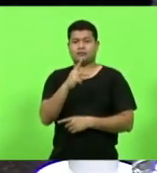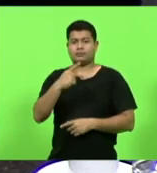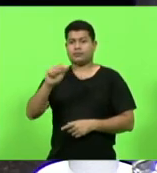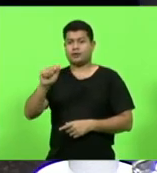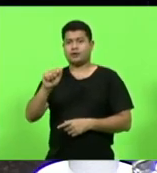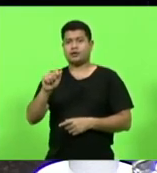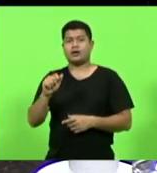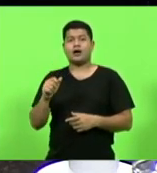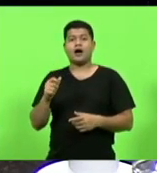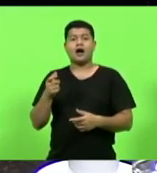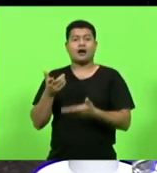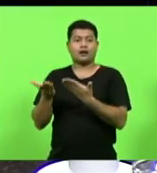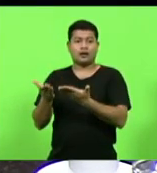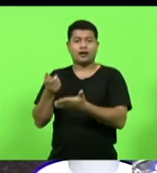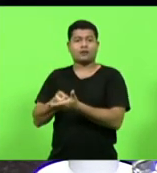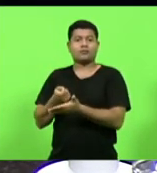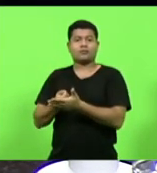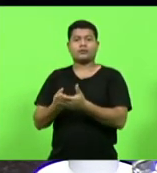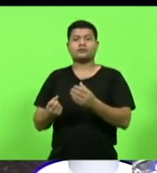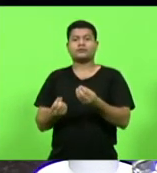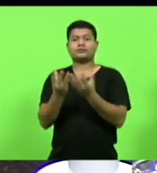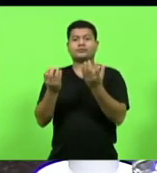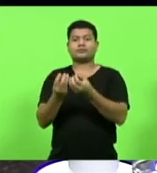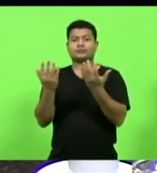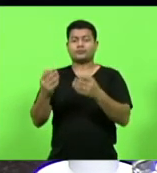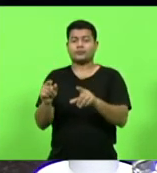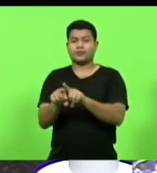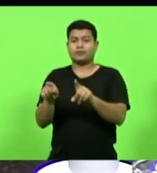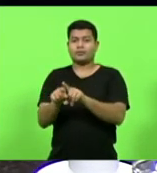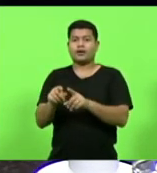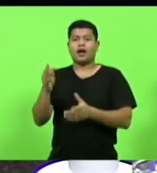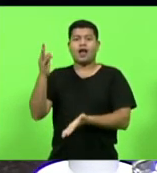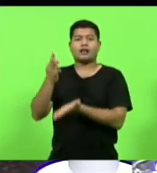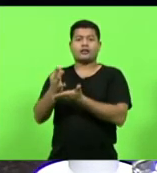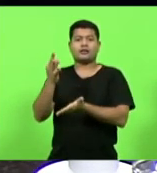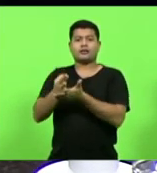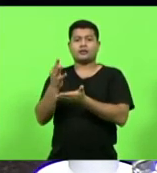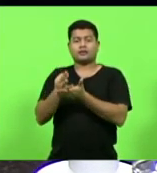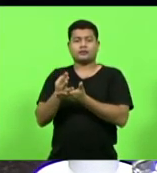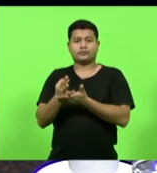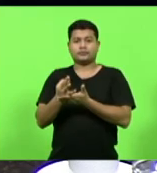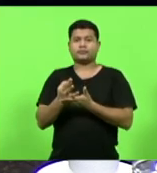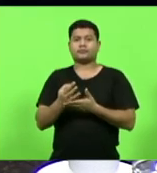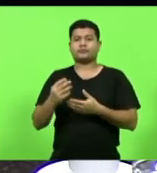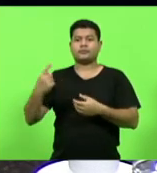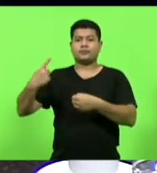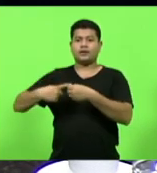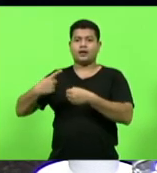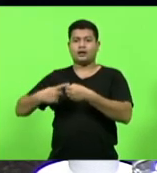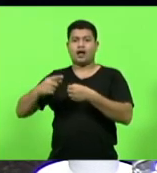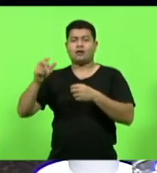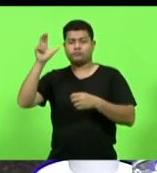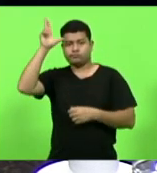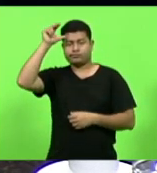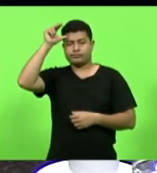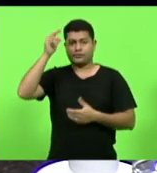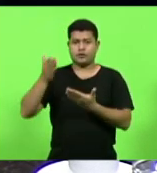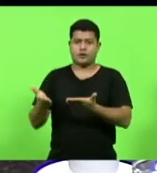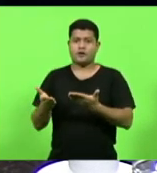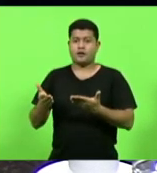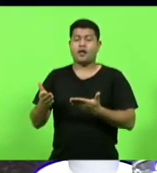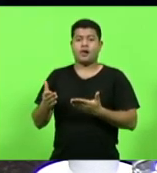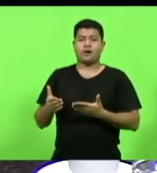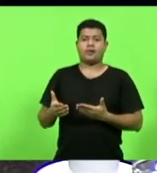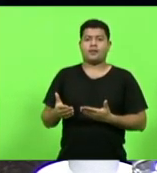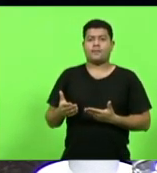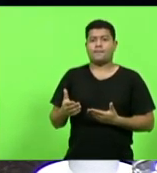cobrada em Bombinhas, bem como a taxa similar no município de Governador Celso Ramos. Essas informações constam no